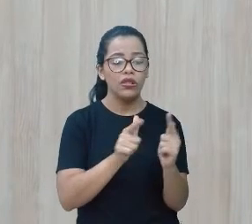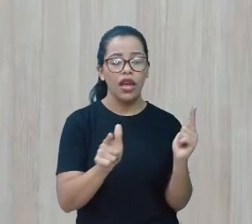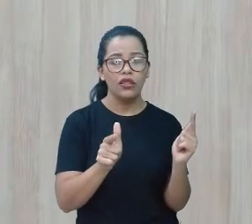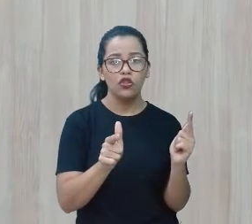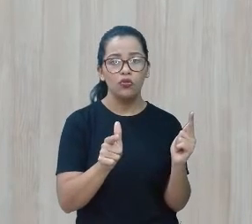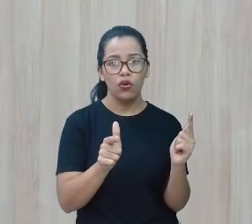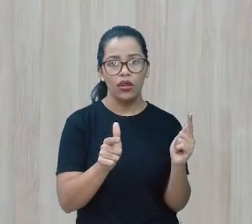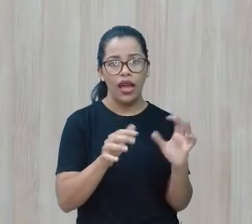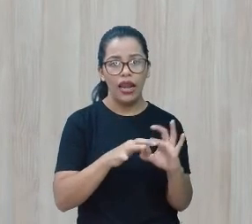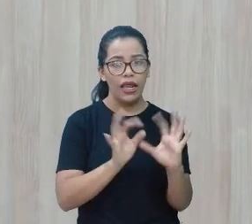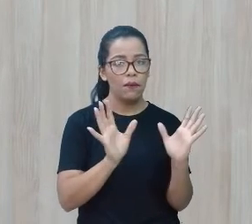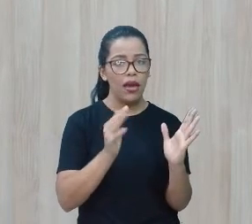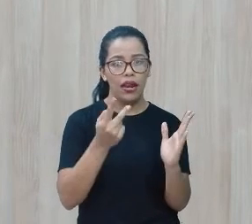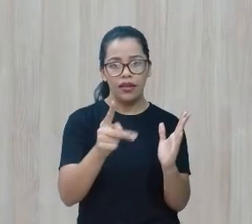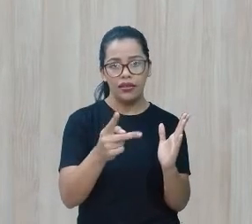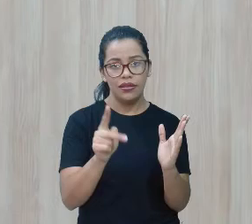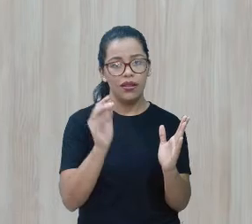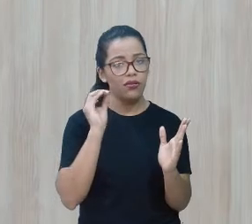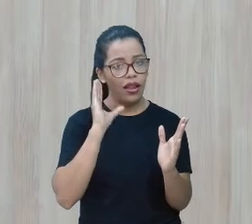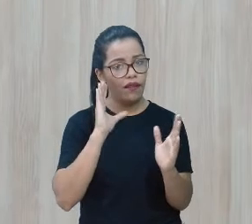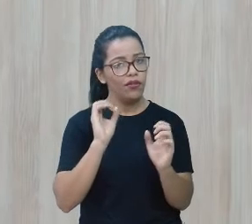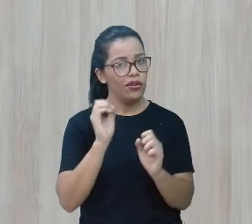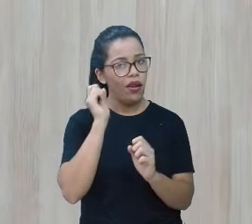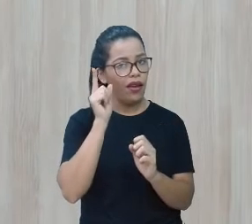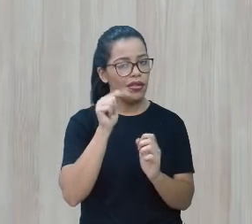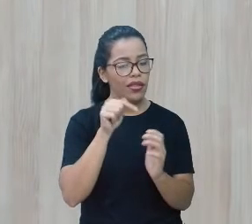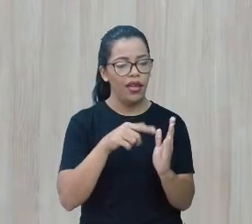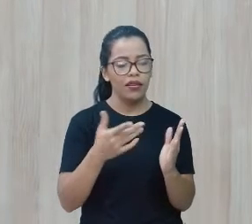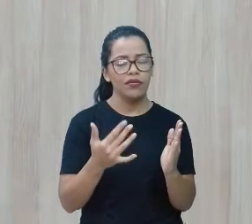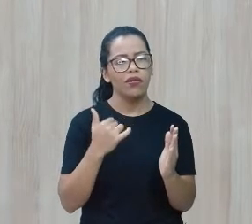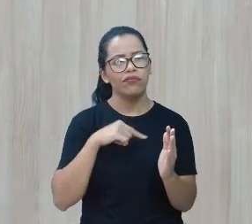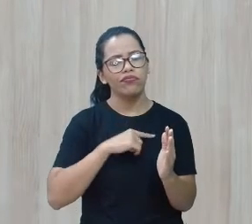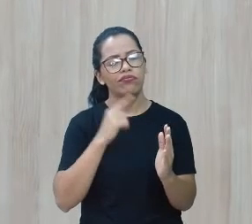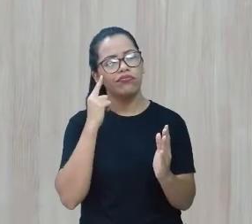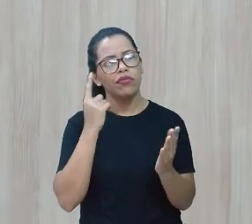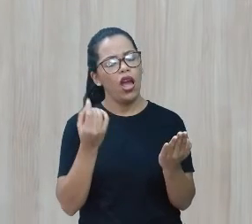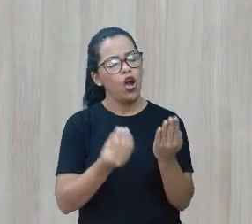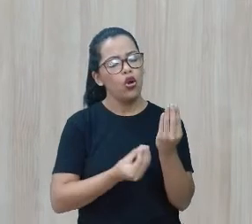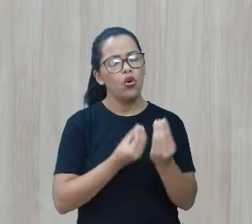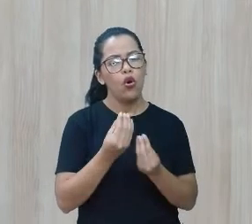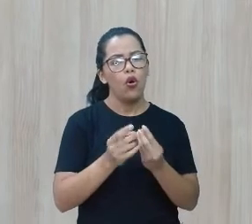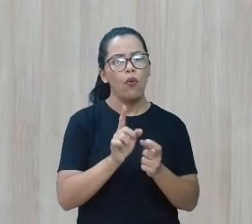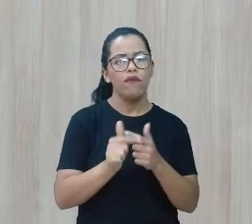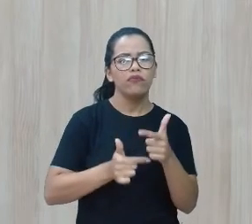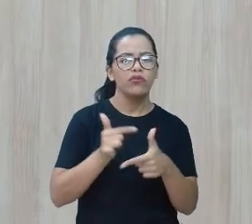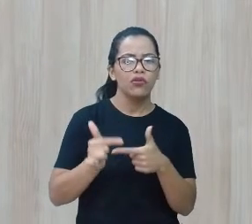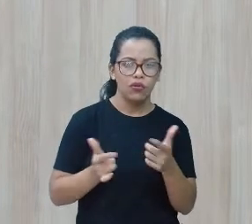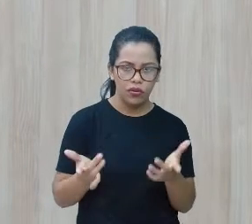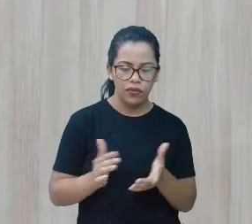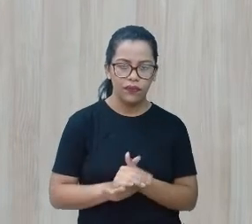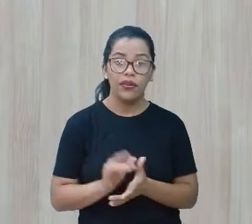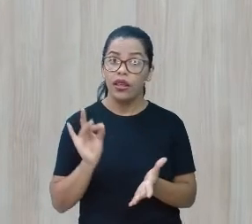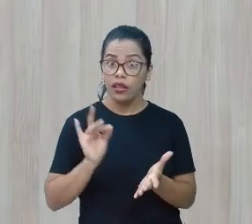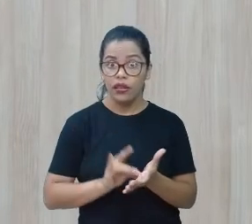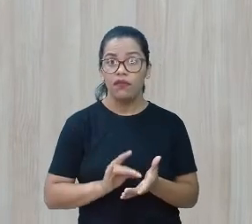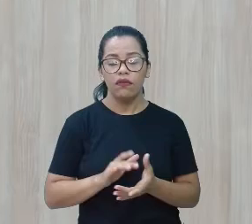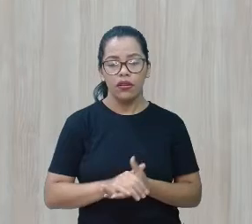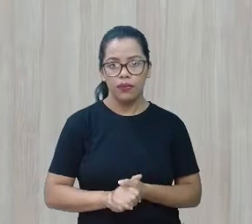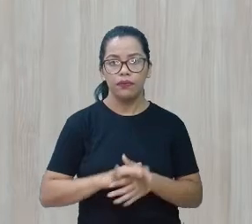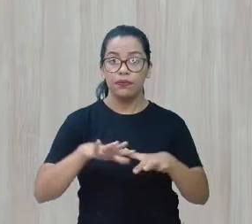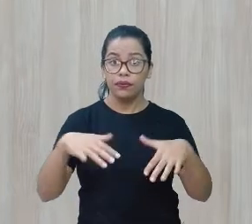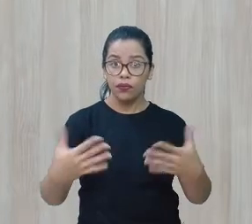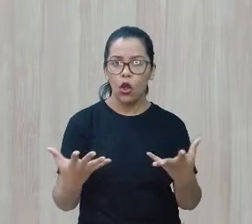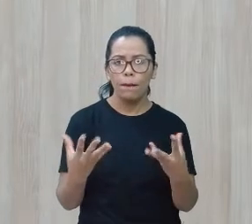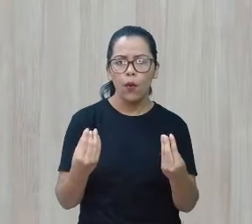telefone. A ideia é essa, pelo menos, não é verdade? E daí a gente fica pensando, como é que isso funciona? De verdade, é